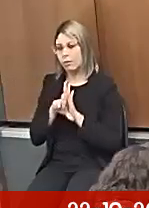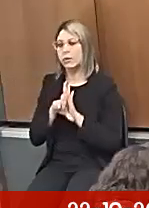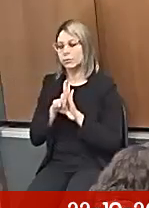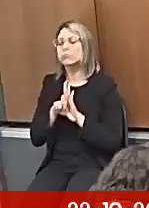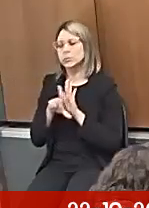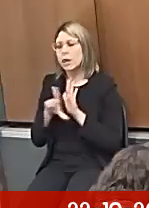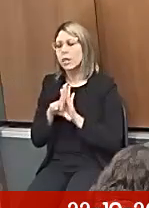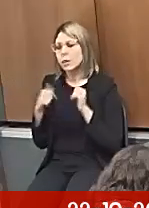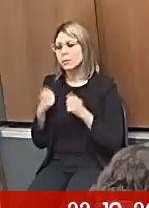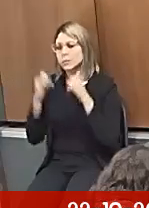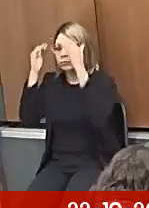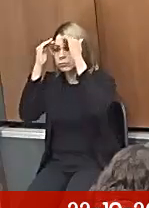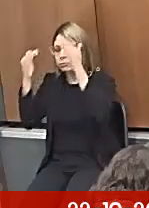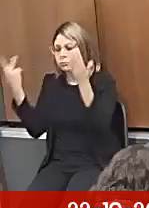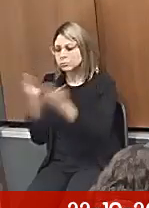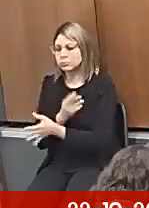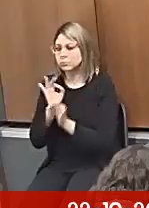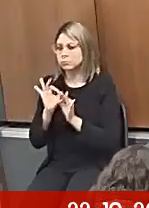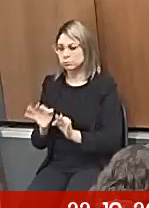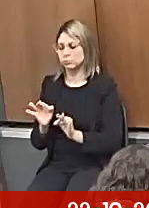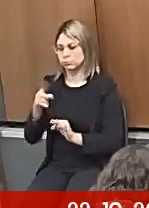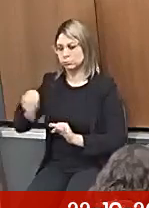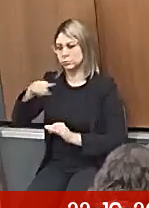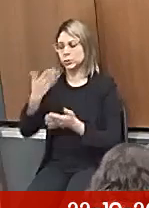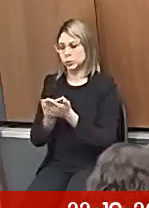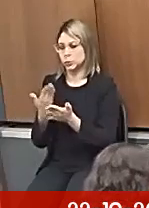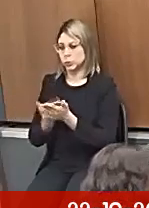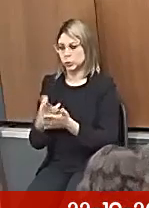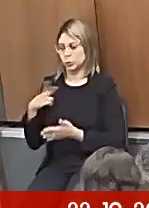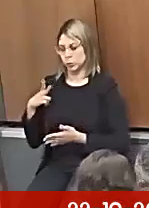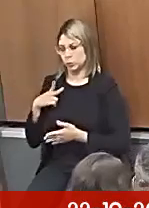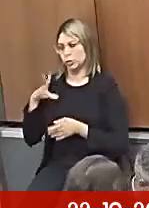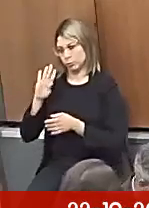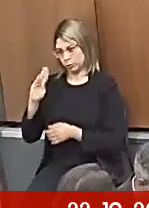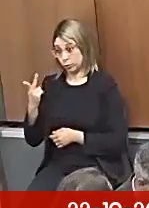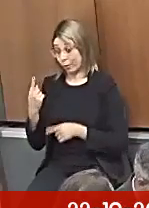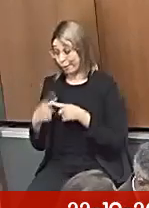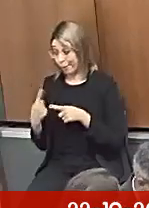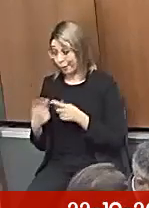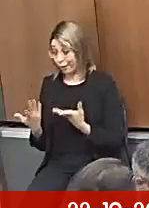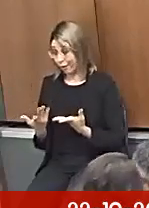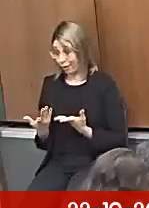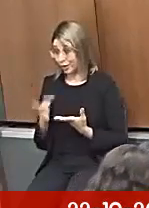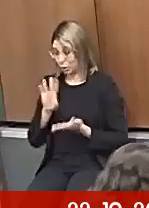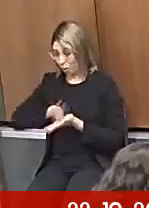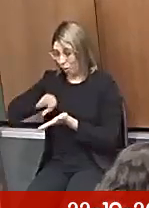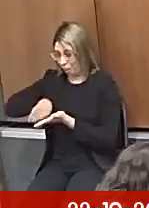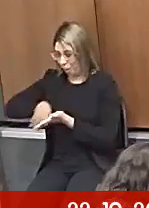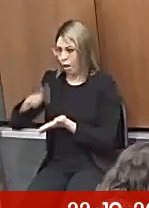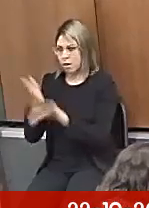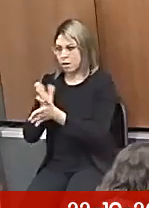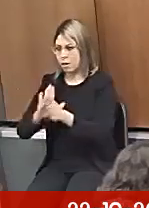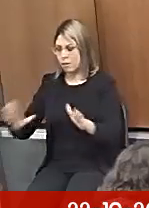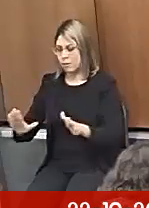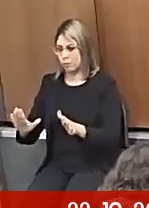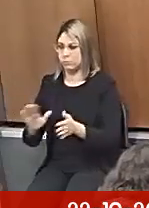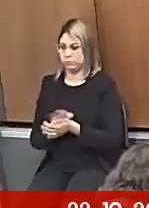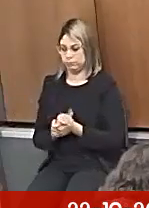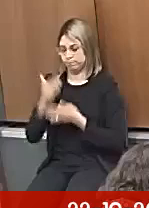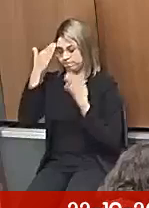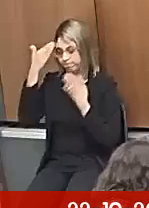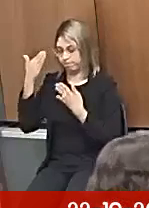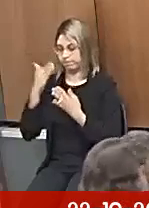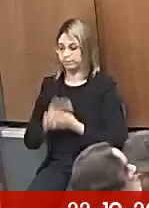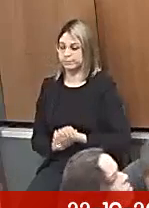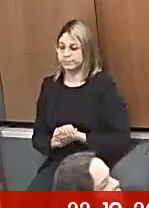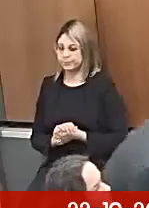fato, precisa ser cumprida pelas escolas particulares de Belo Horizonte, porque chega de exclusão, chega de política higienista. Muito